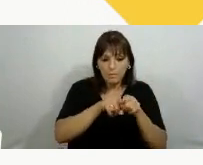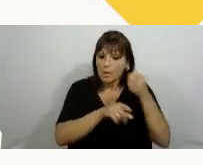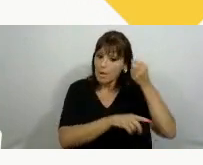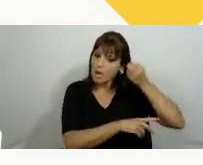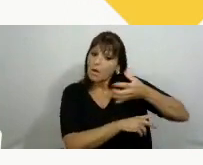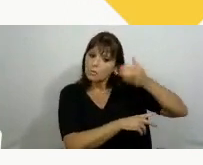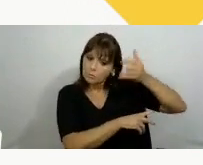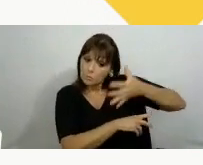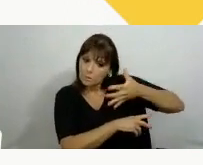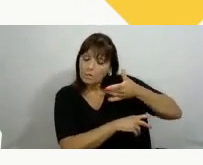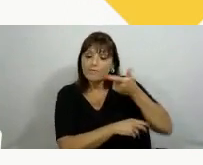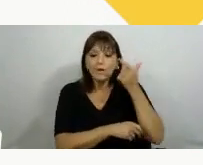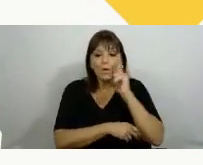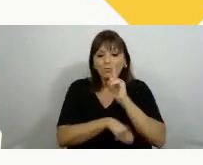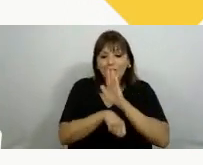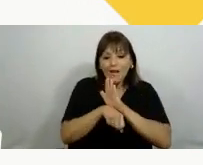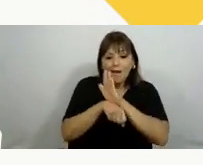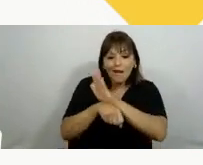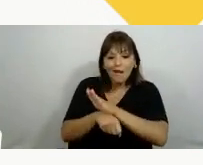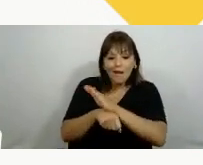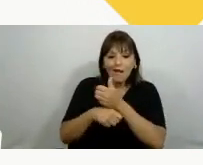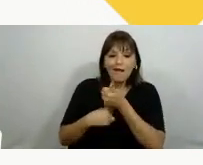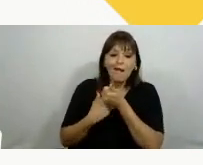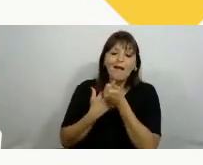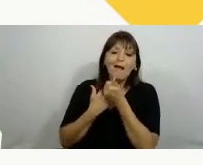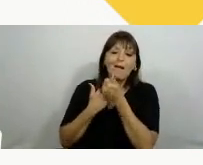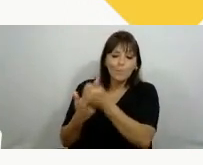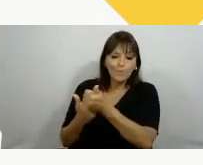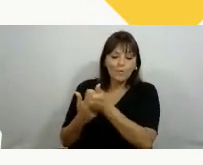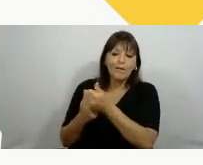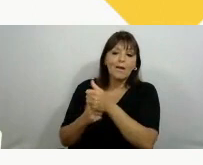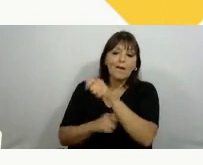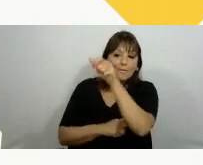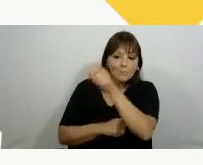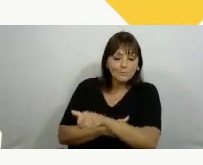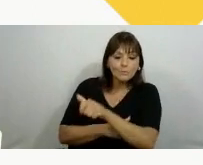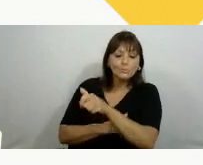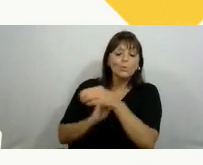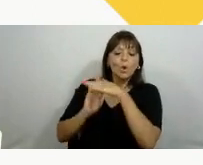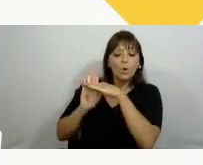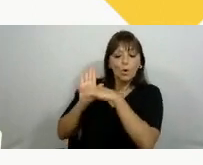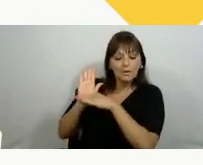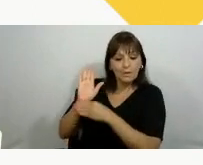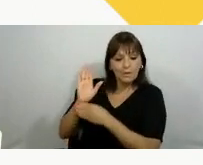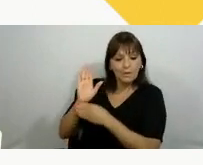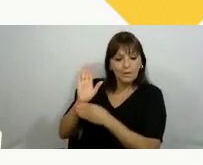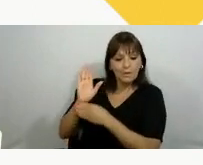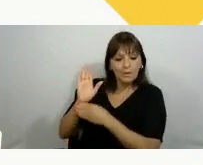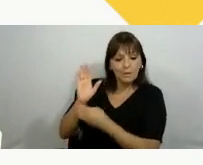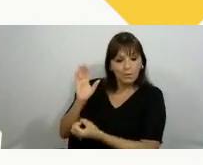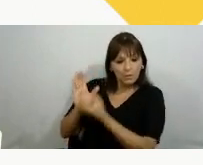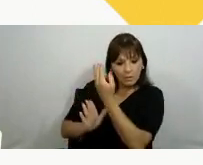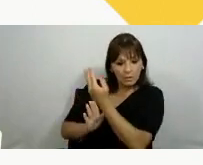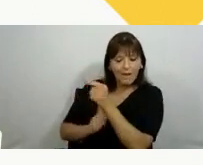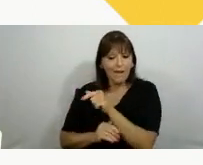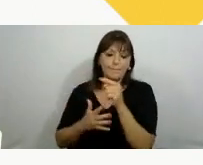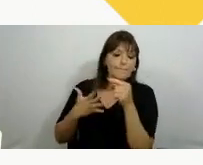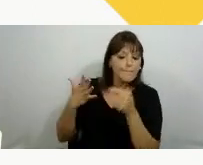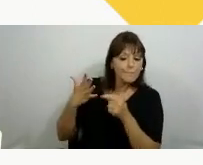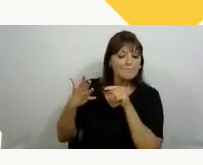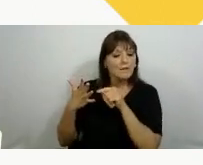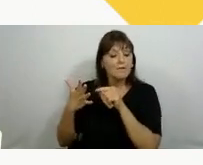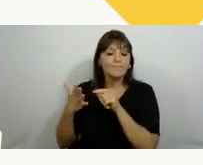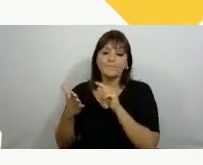vai conseguir ajudar ali o roteirista a falar, olha, isso não caiu bem, essa palavra ela não